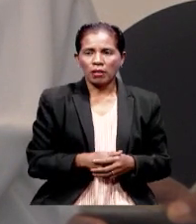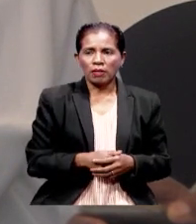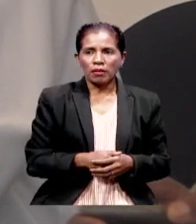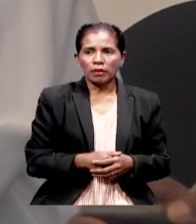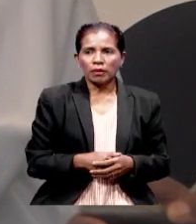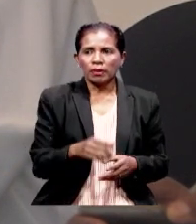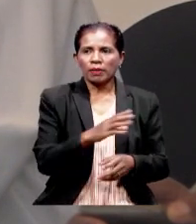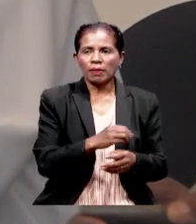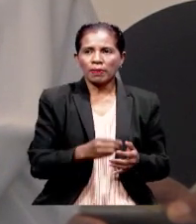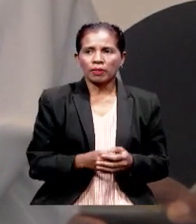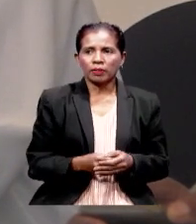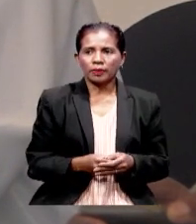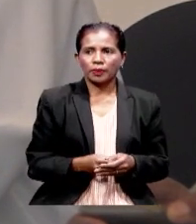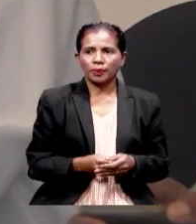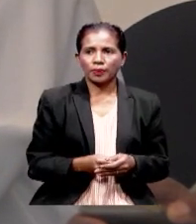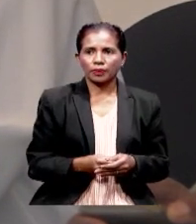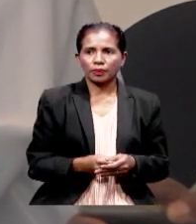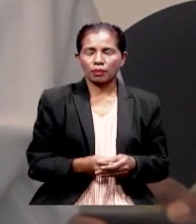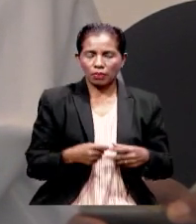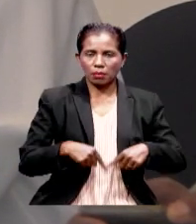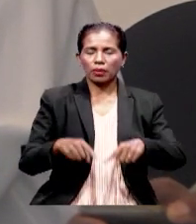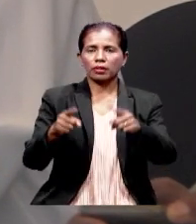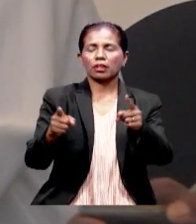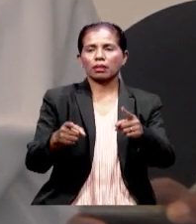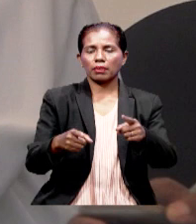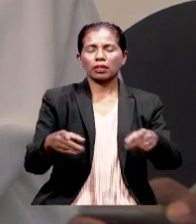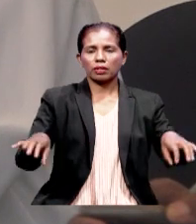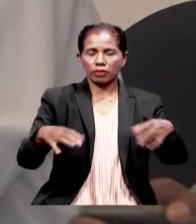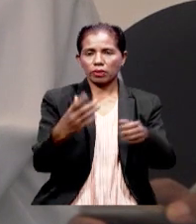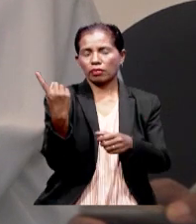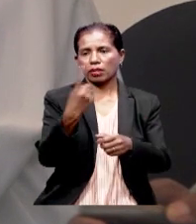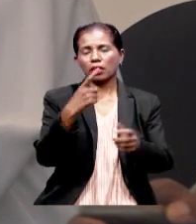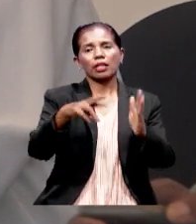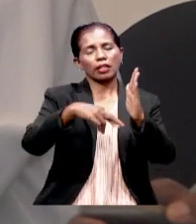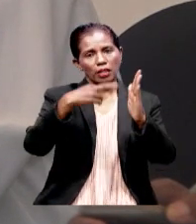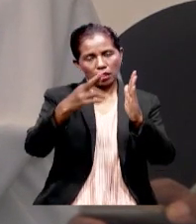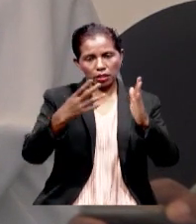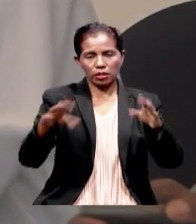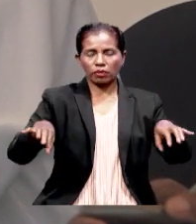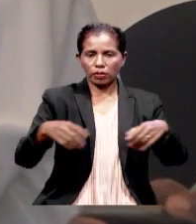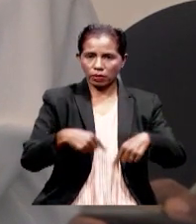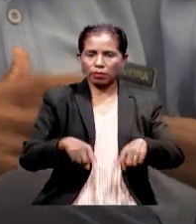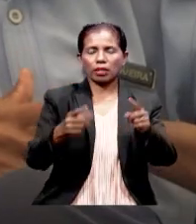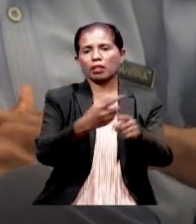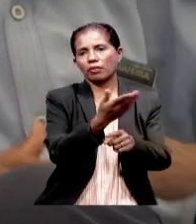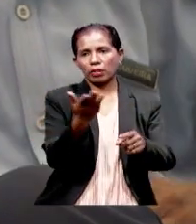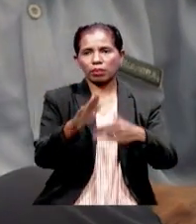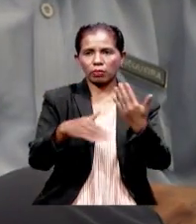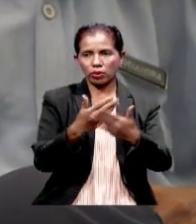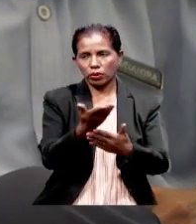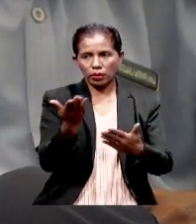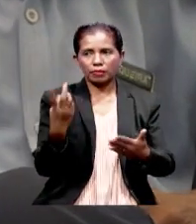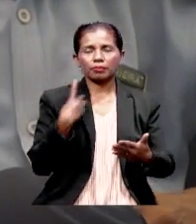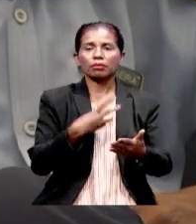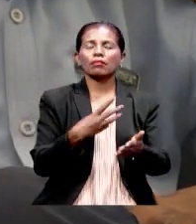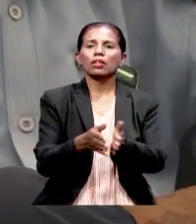sina Penteli, se vale no fato, Meta Pau Sira, regra serviço nem não se vale na fati, nem bem a mim se